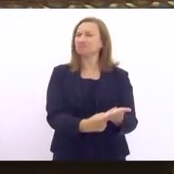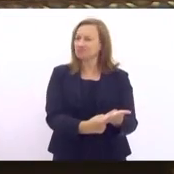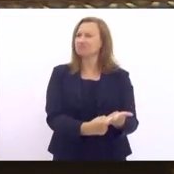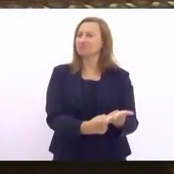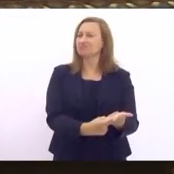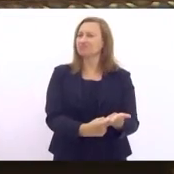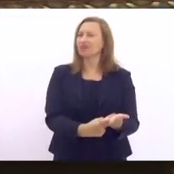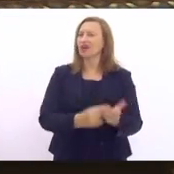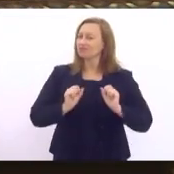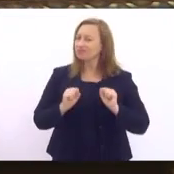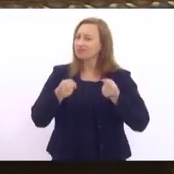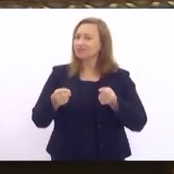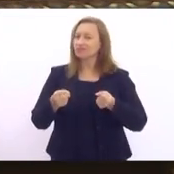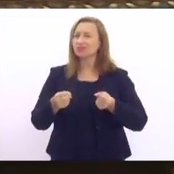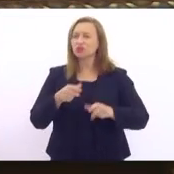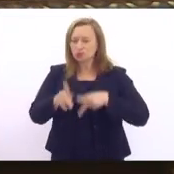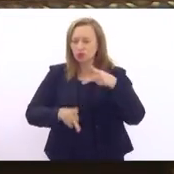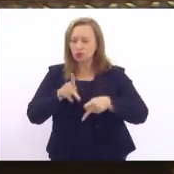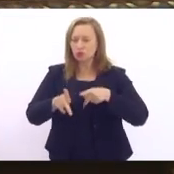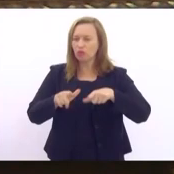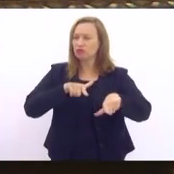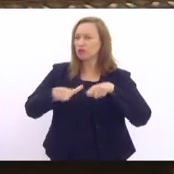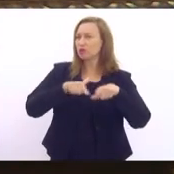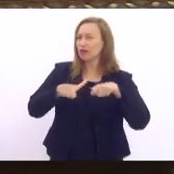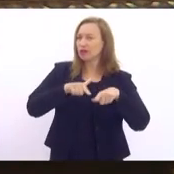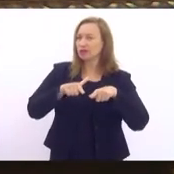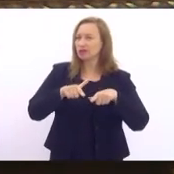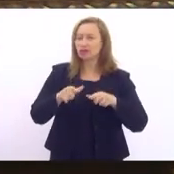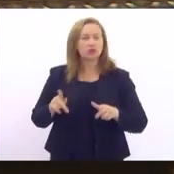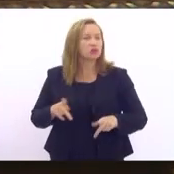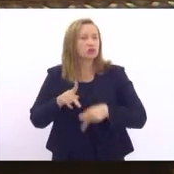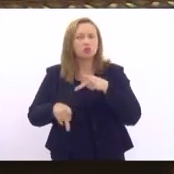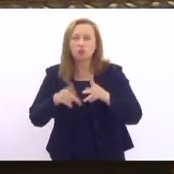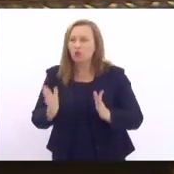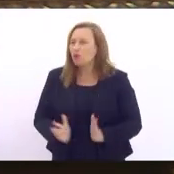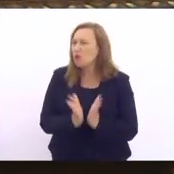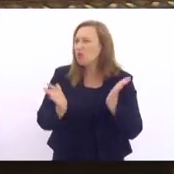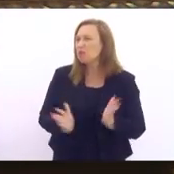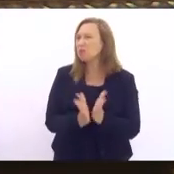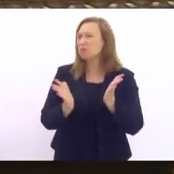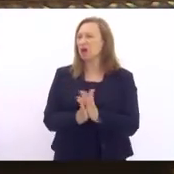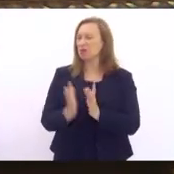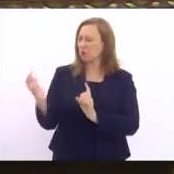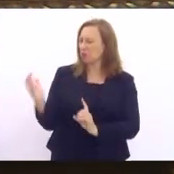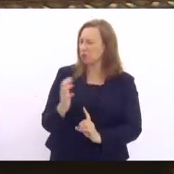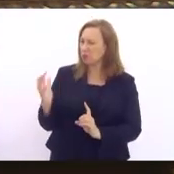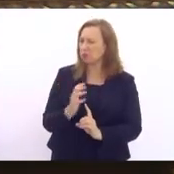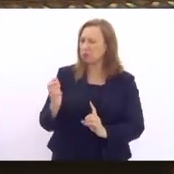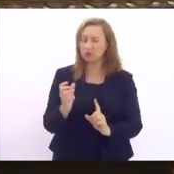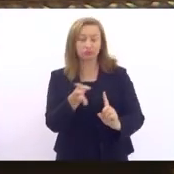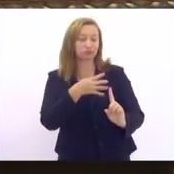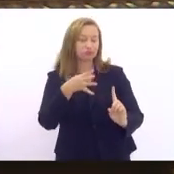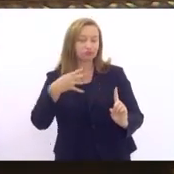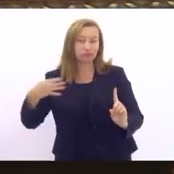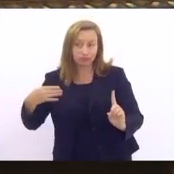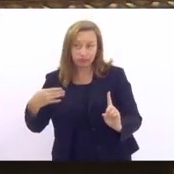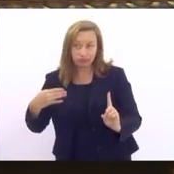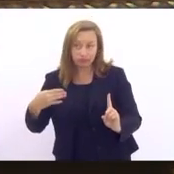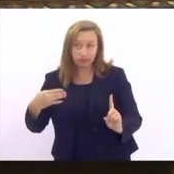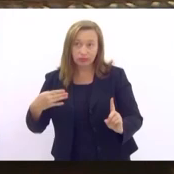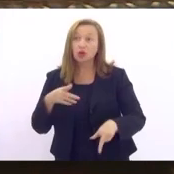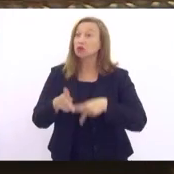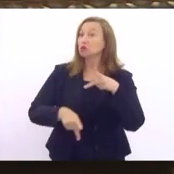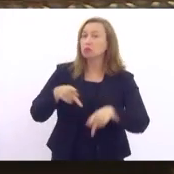da população marginalizada, oprimida, das pessoas LGBTQIA+, do povo negro, pobre e